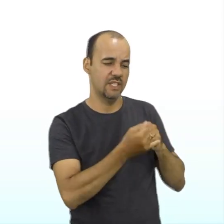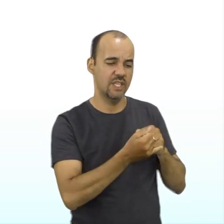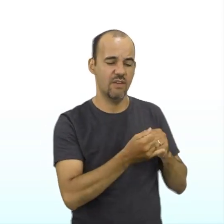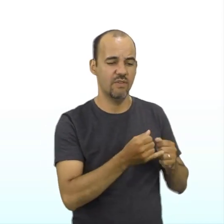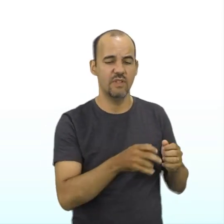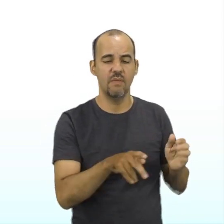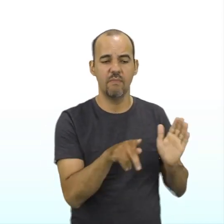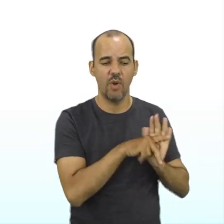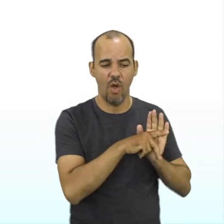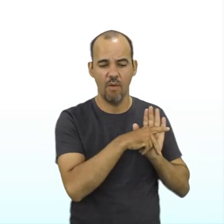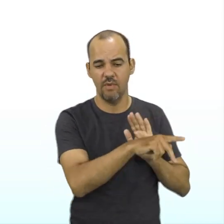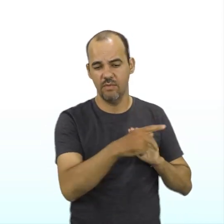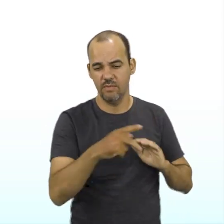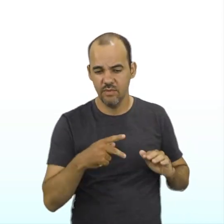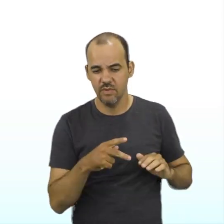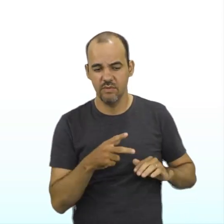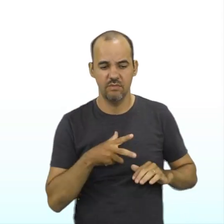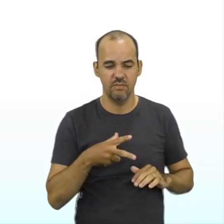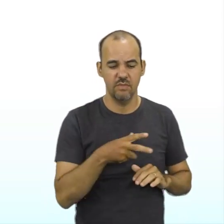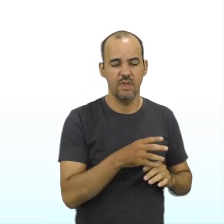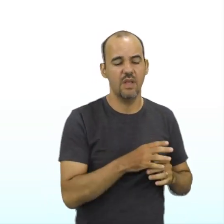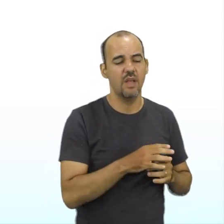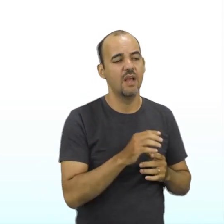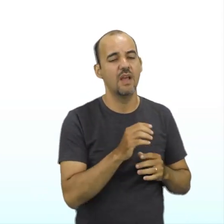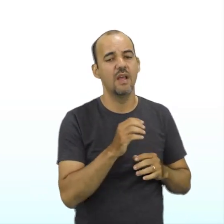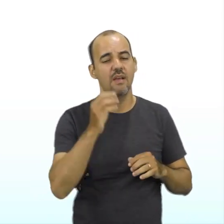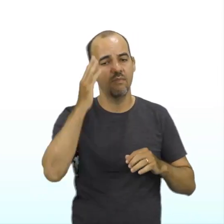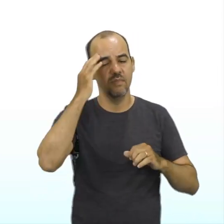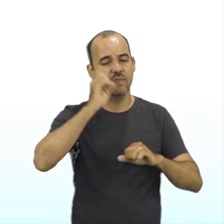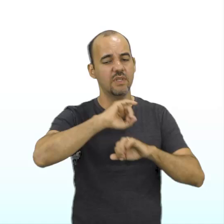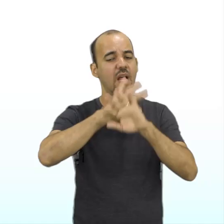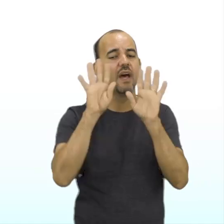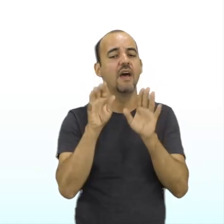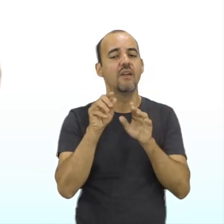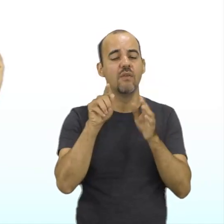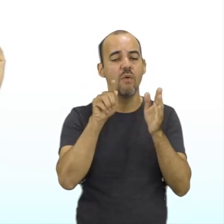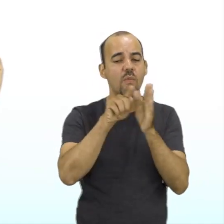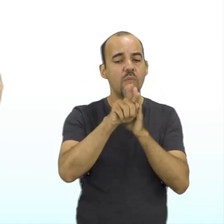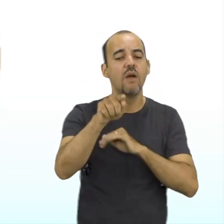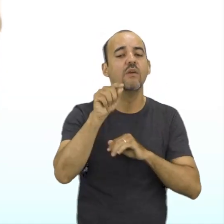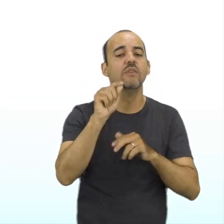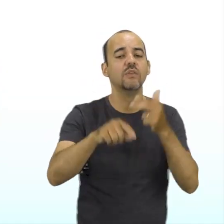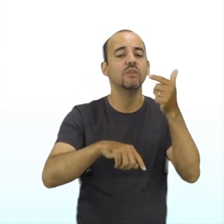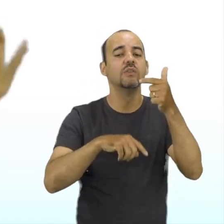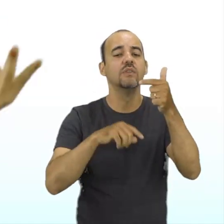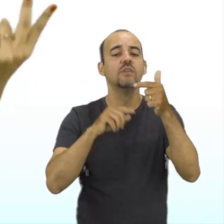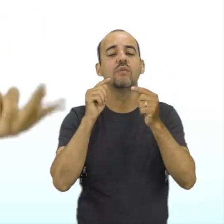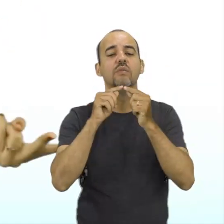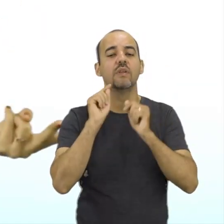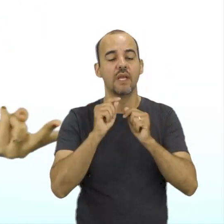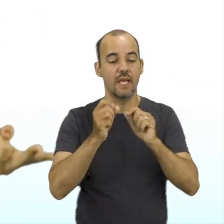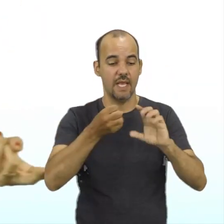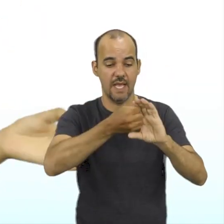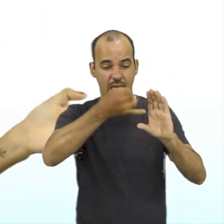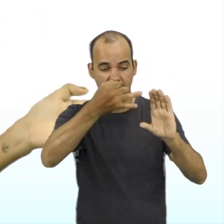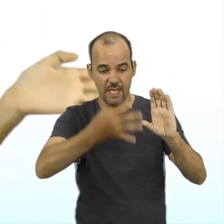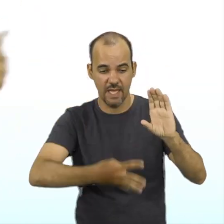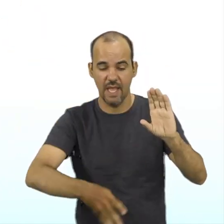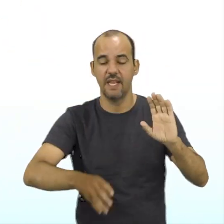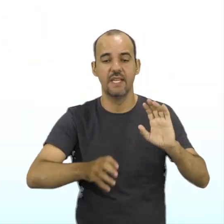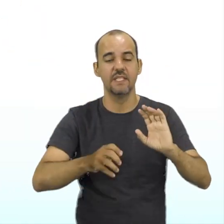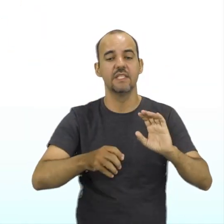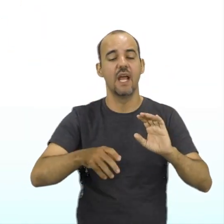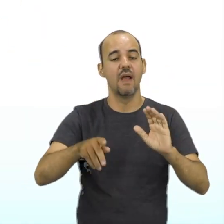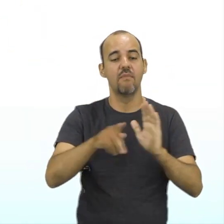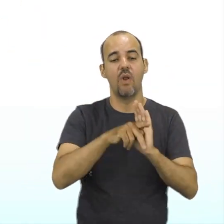tem aí a questão deixando muito claro que é o quê? Características e atitudes que reforçam a identidade da mulher negra. A